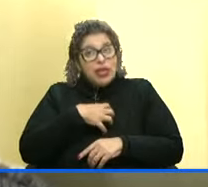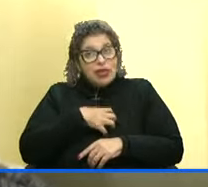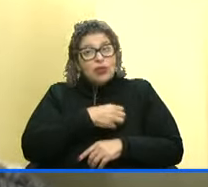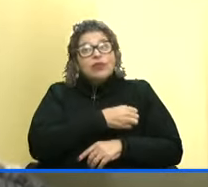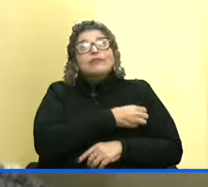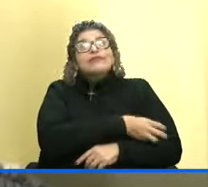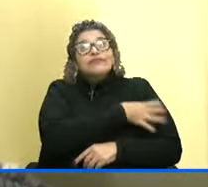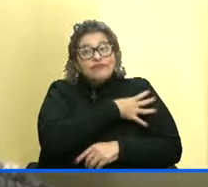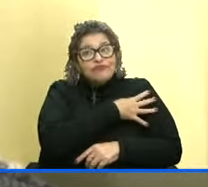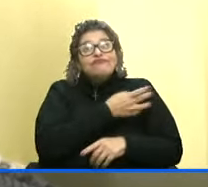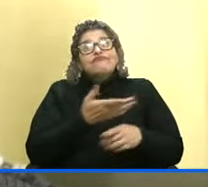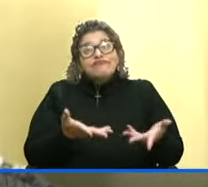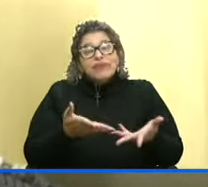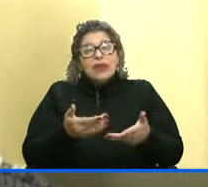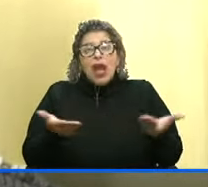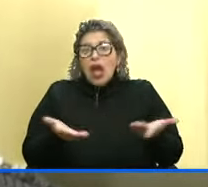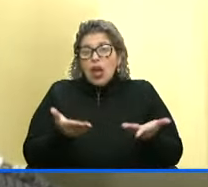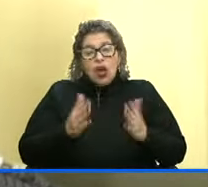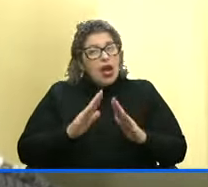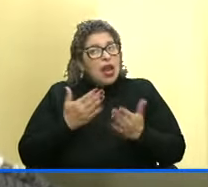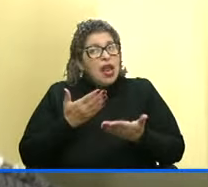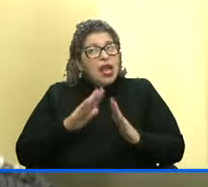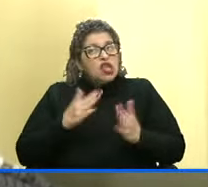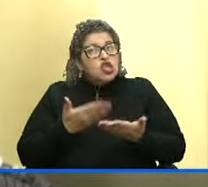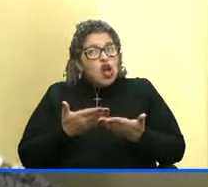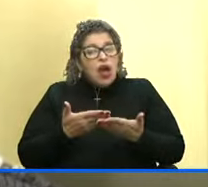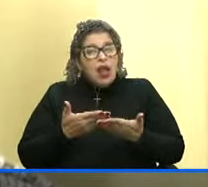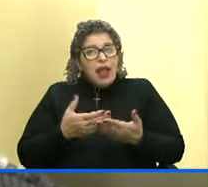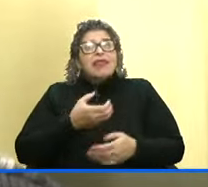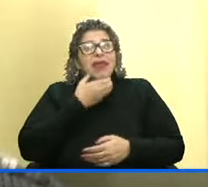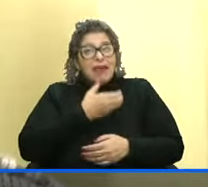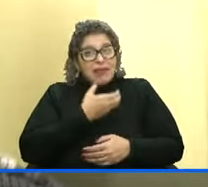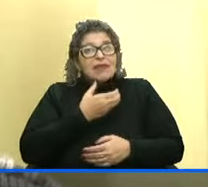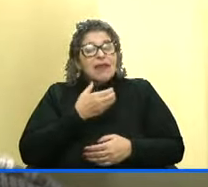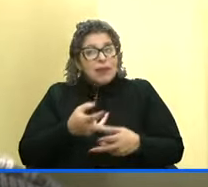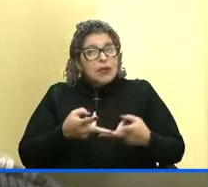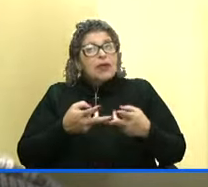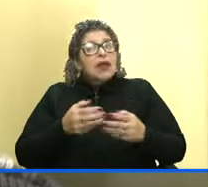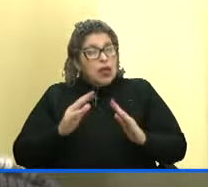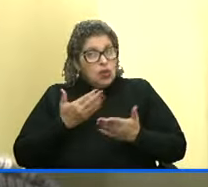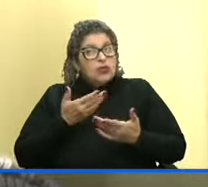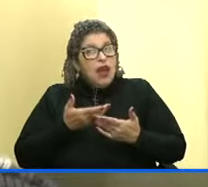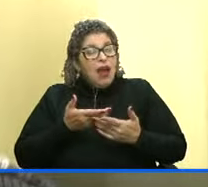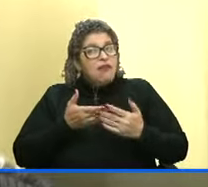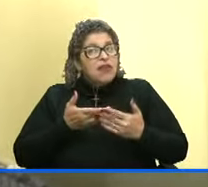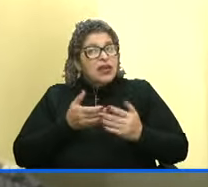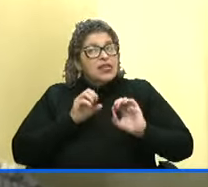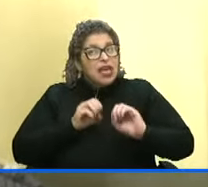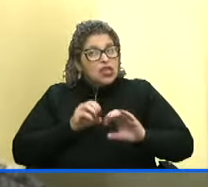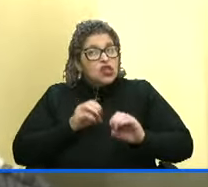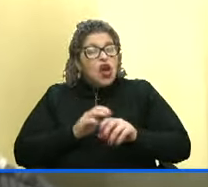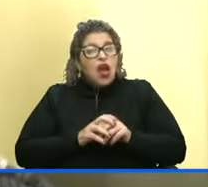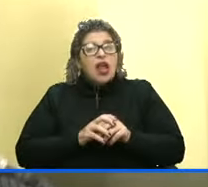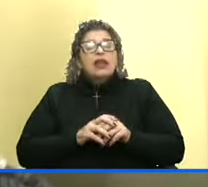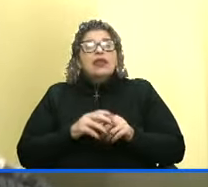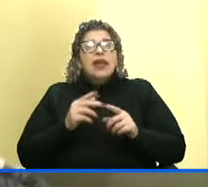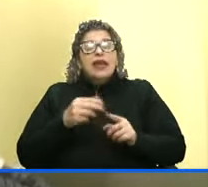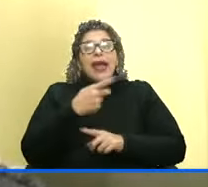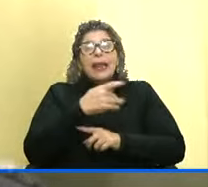que estão? Eu estava recentemente na escola, até dezembro. É um horror o que está acontecendo com a educação. Os cortes, aquela